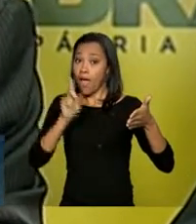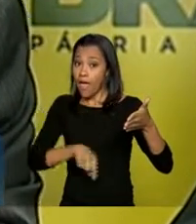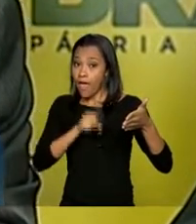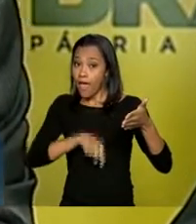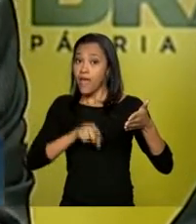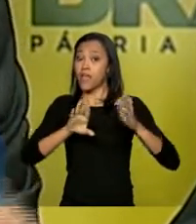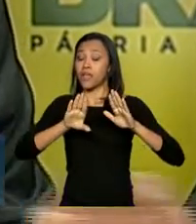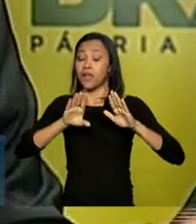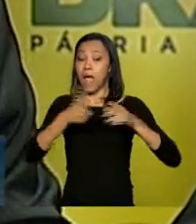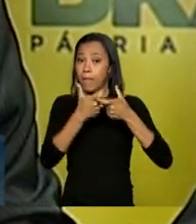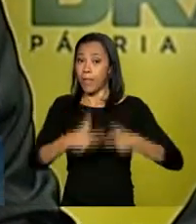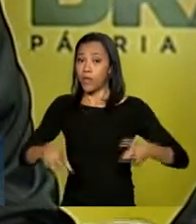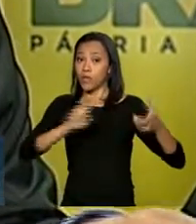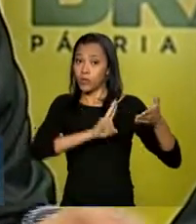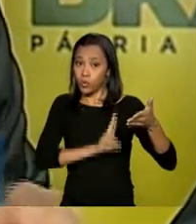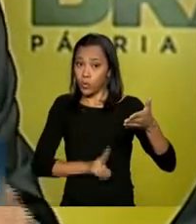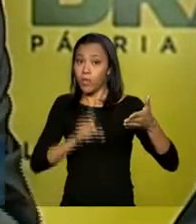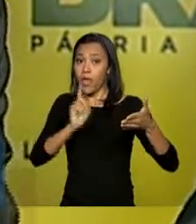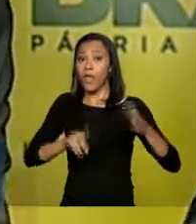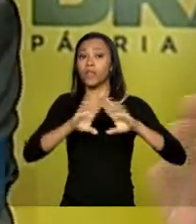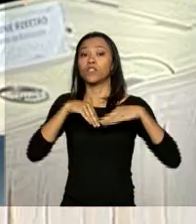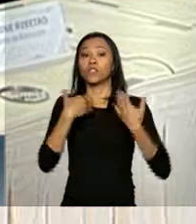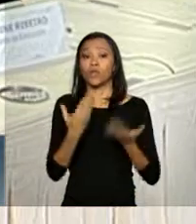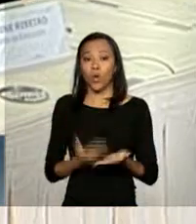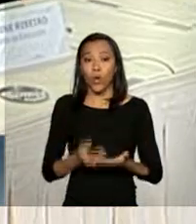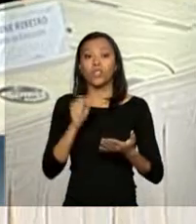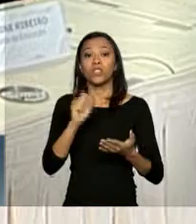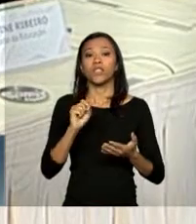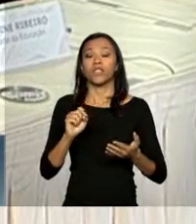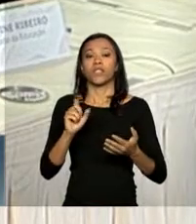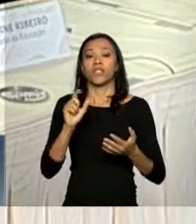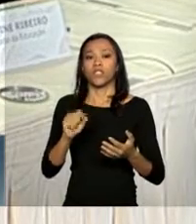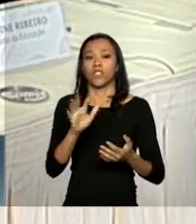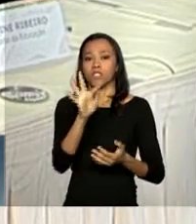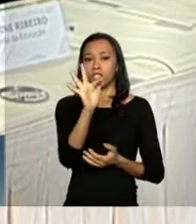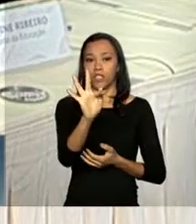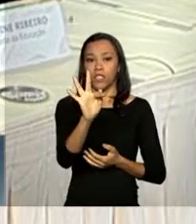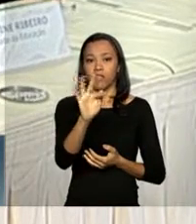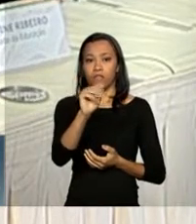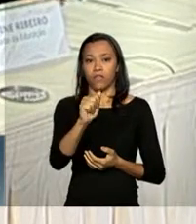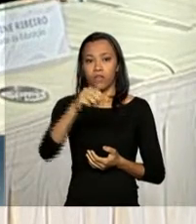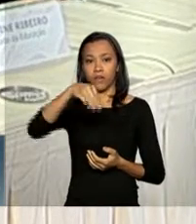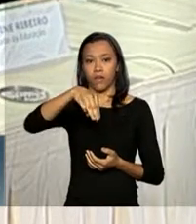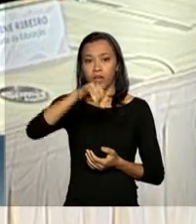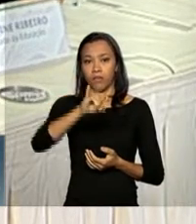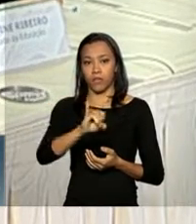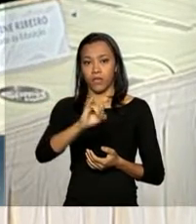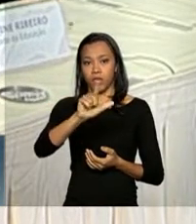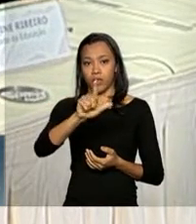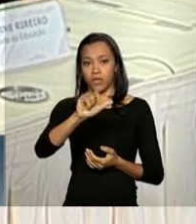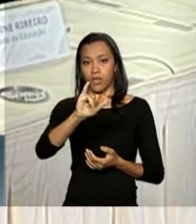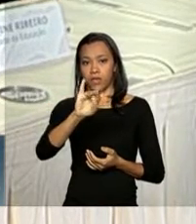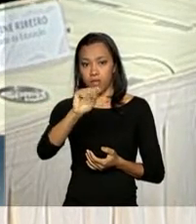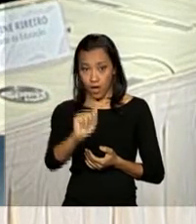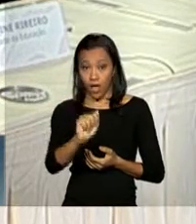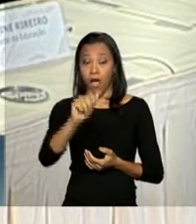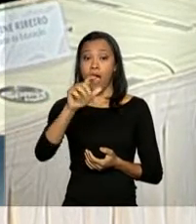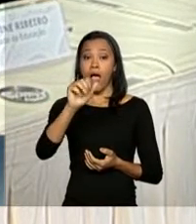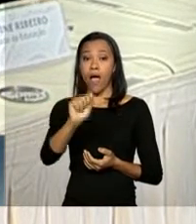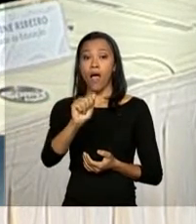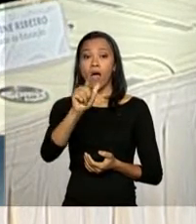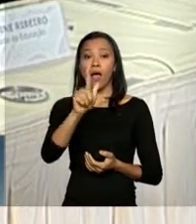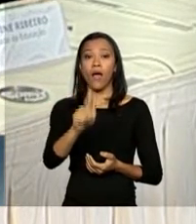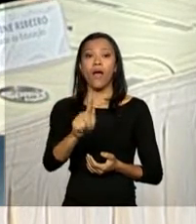agrícola. Assim, isso continua, Chico. Não, perceba, quando nós fizemos isso, eu falei,